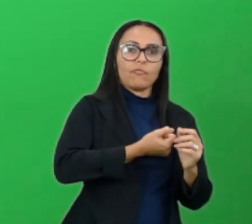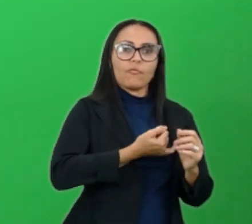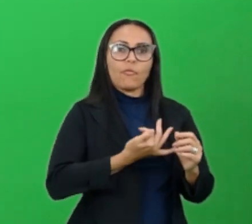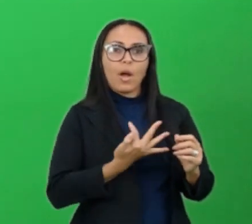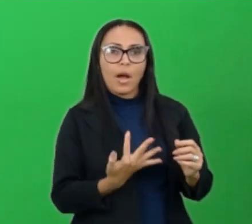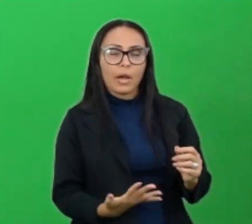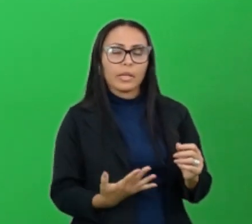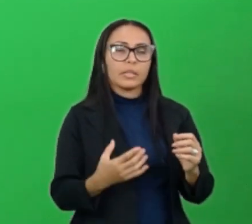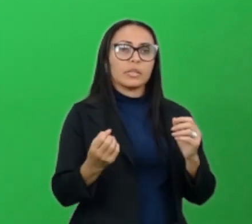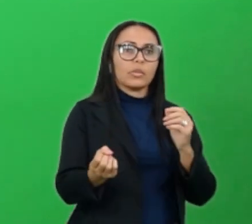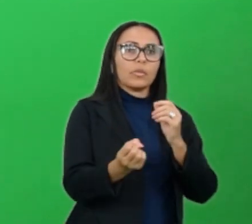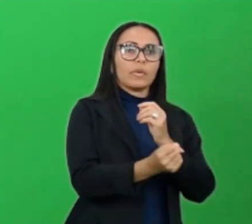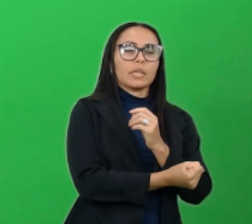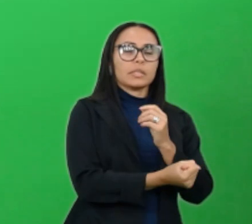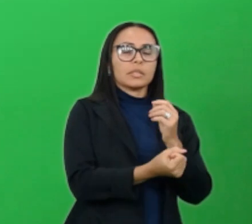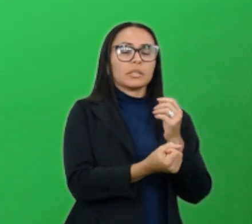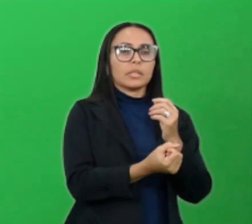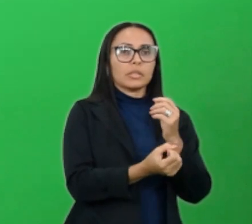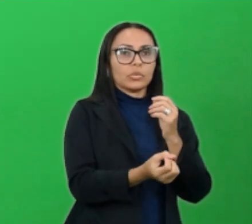Vamos adiante, é bastante conteúdo.